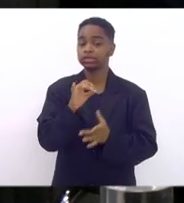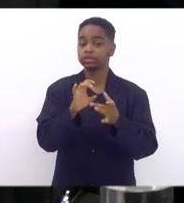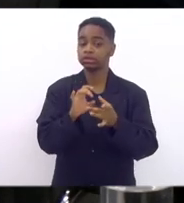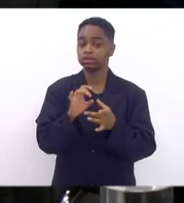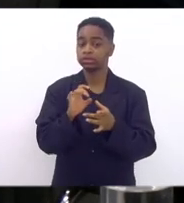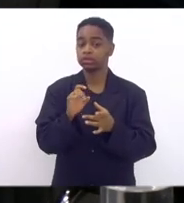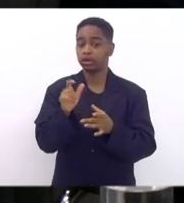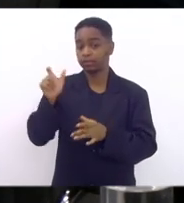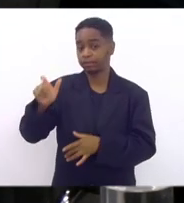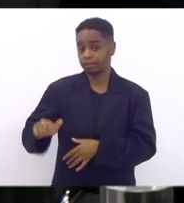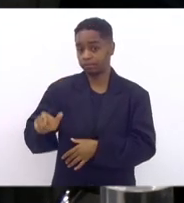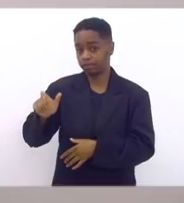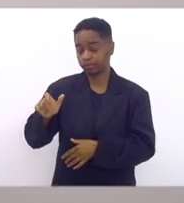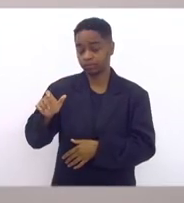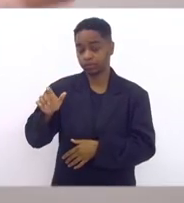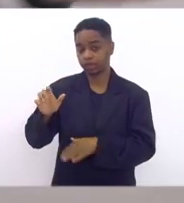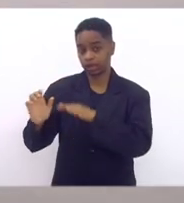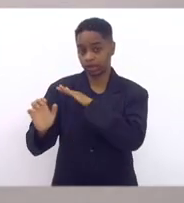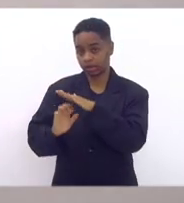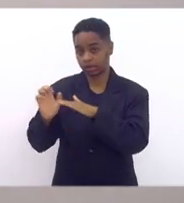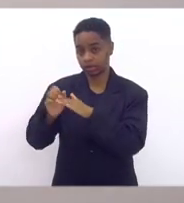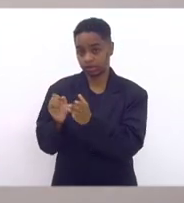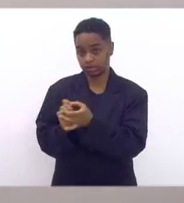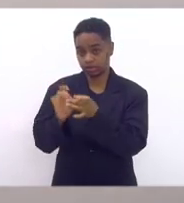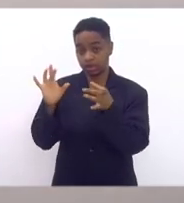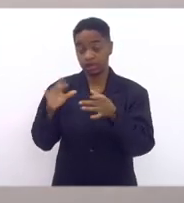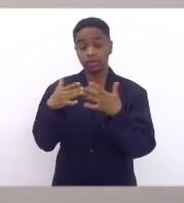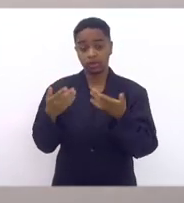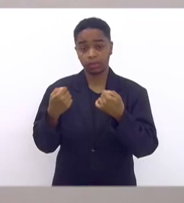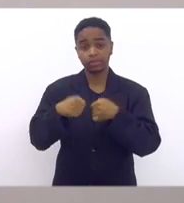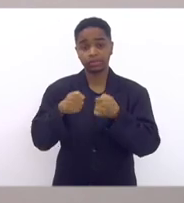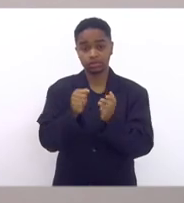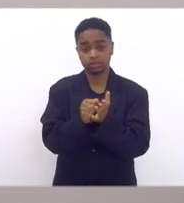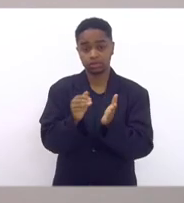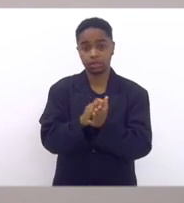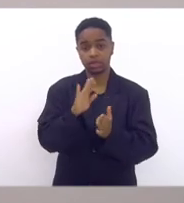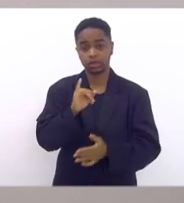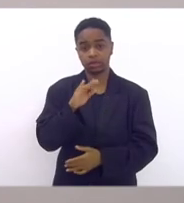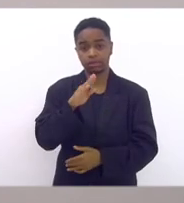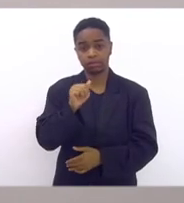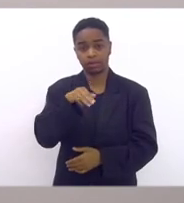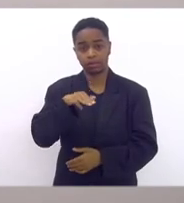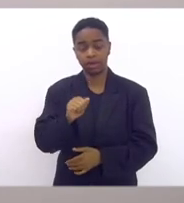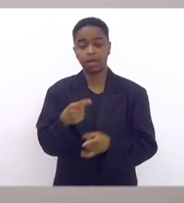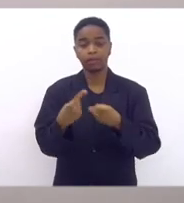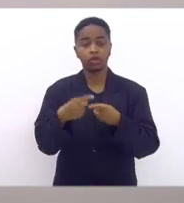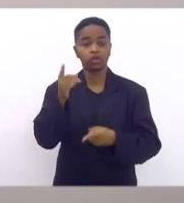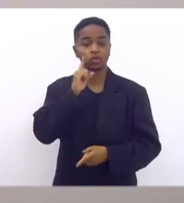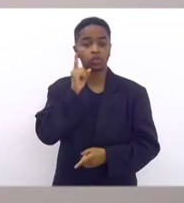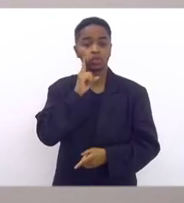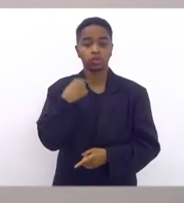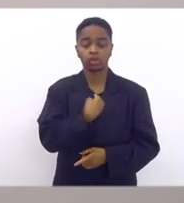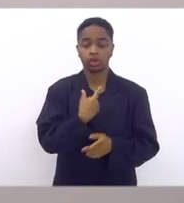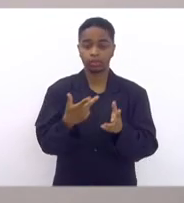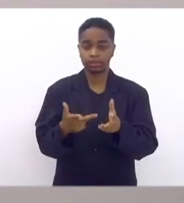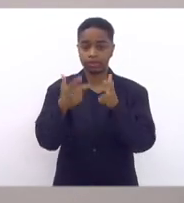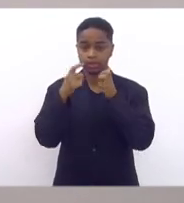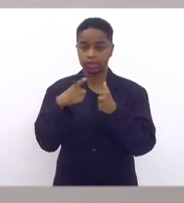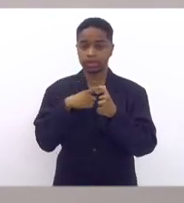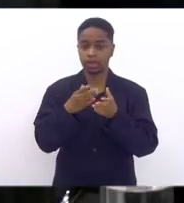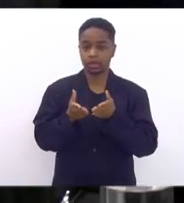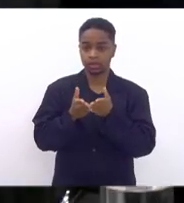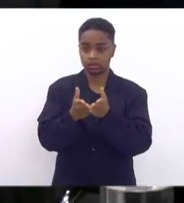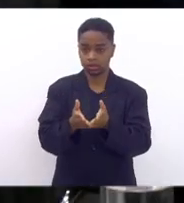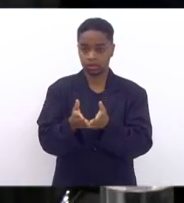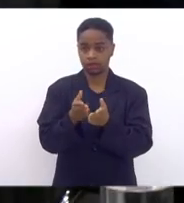licenciou então vocês tem que mutar o Ibama porque todo dia a gente passa no C da Marinha ali tem só embarcação velha vazando olho é